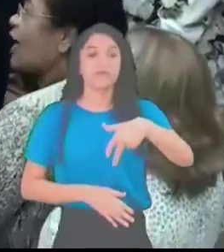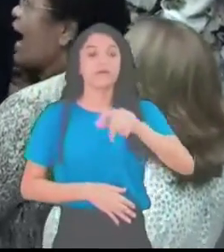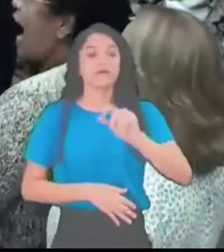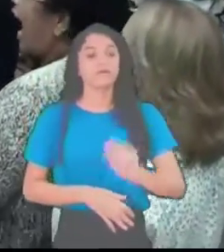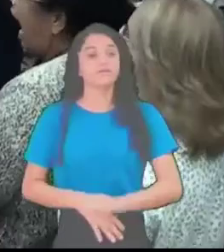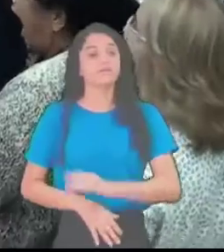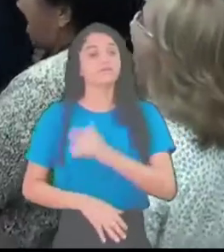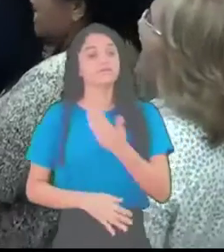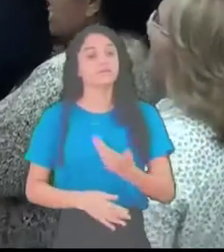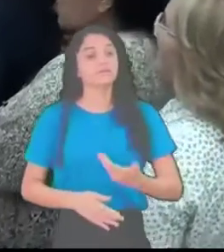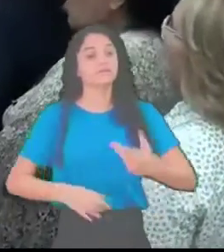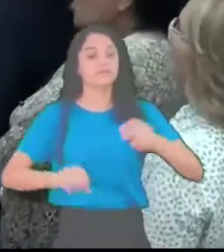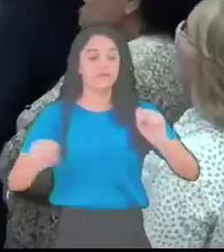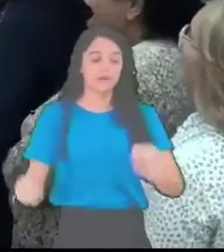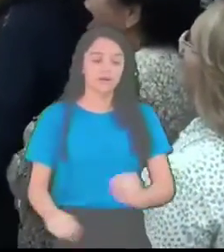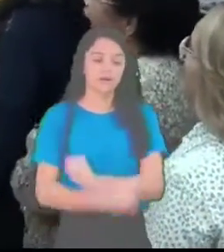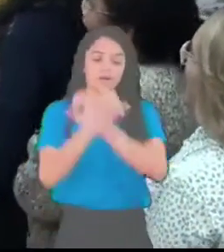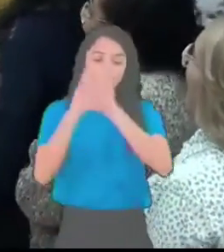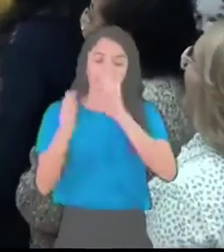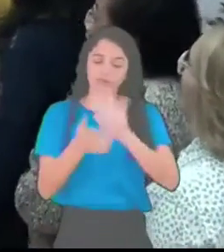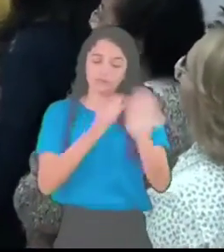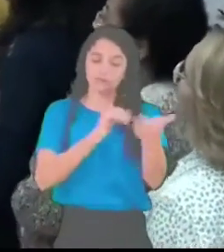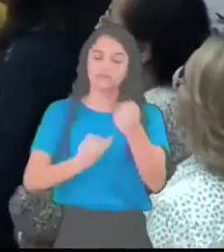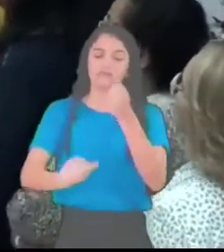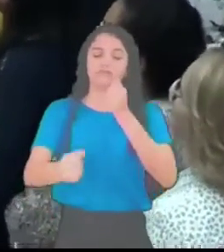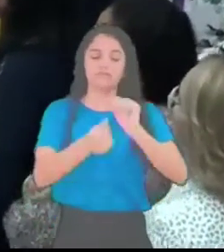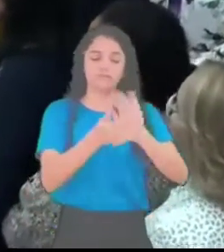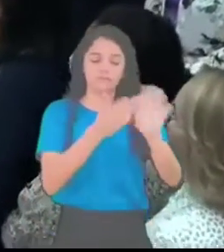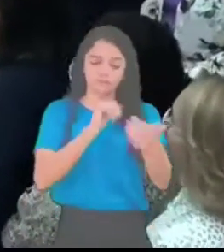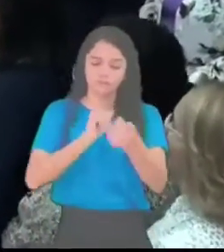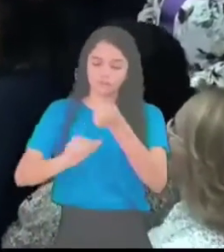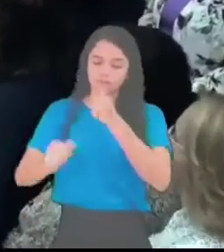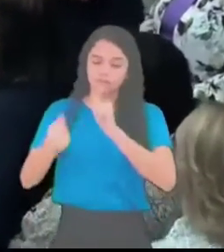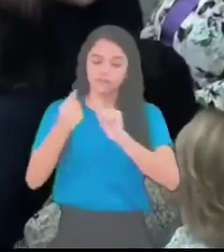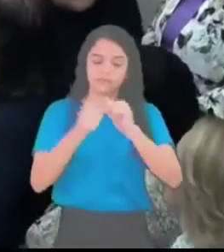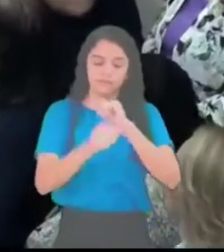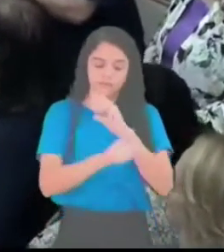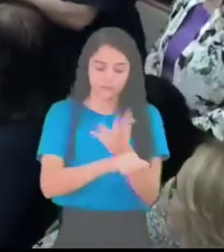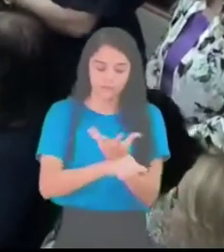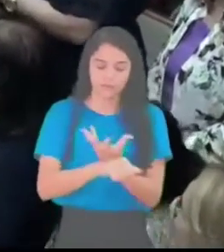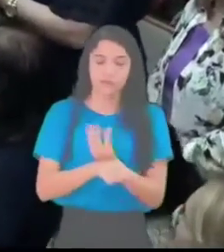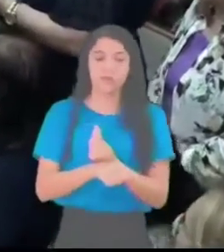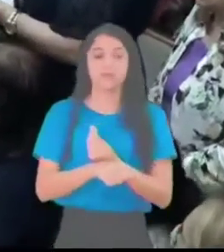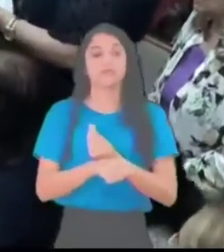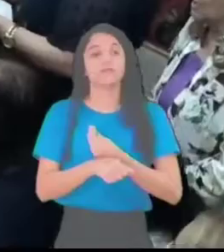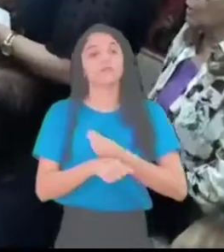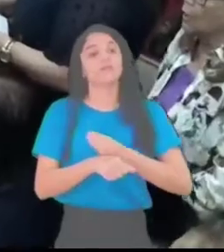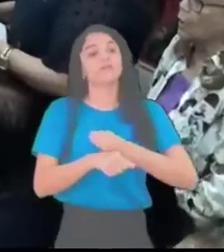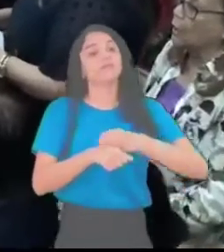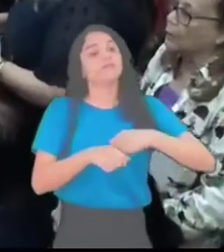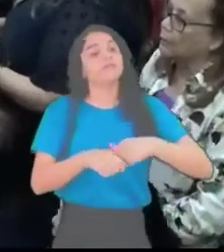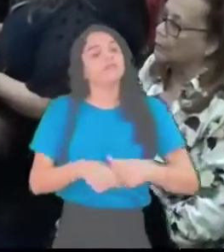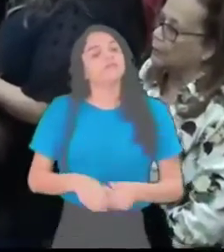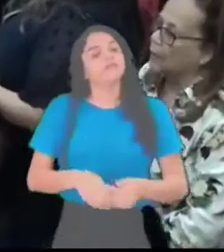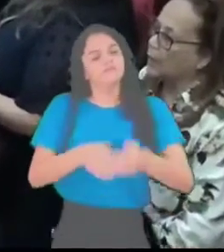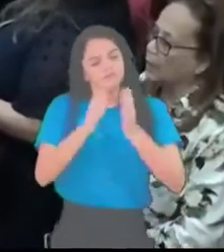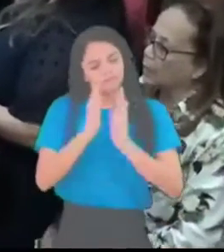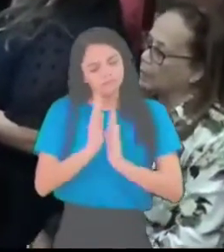Oh, aleluia, aleluia, aleluia. A igreja segue caminhando, oh